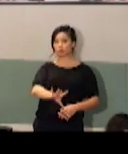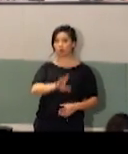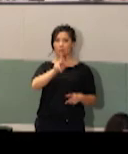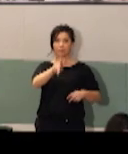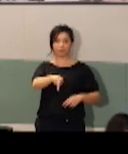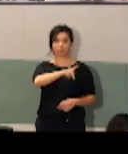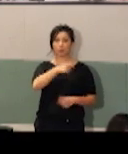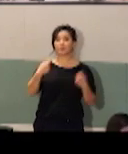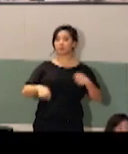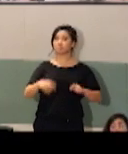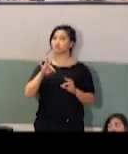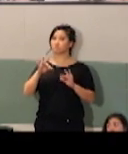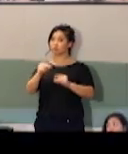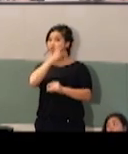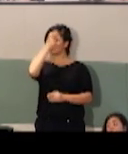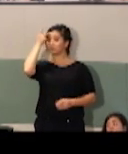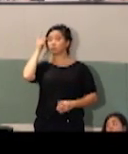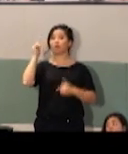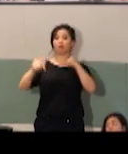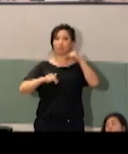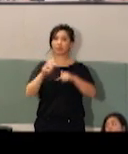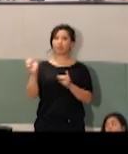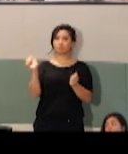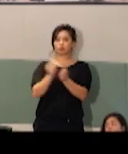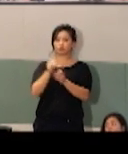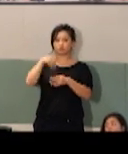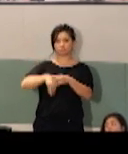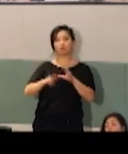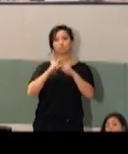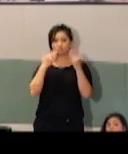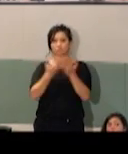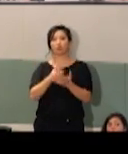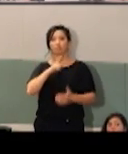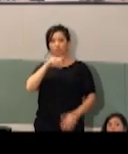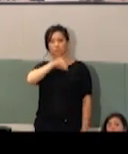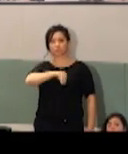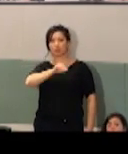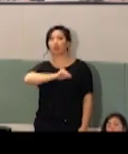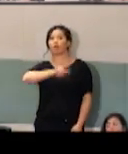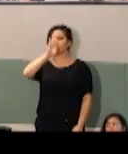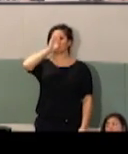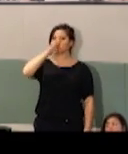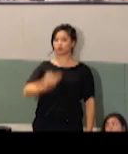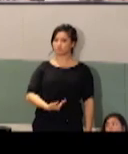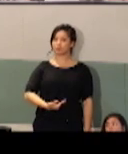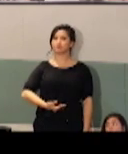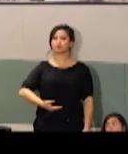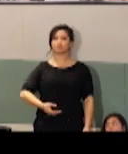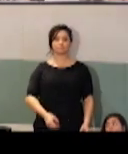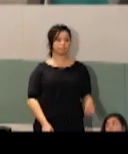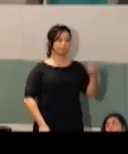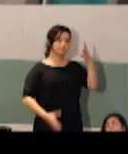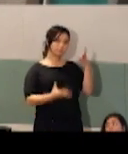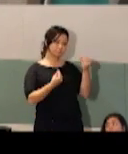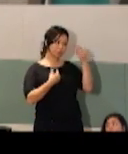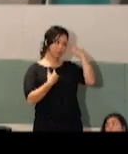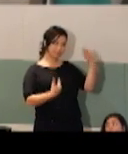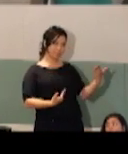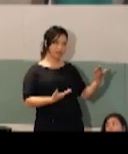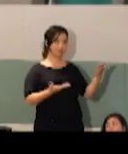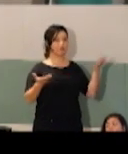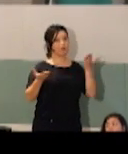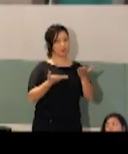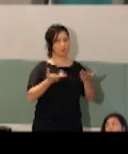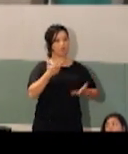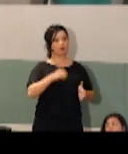demais trabalhadores do ensino serem remunerados também com dignidade. Muito obrigada, candidato. Agora, o primeiro candidato